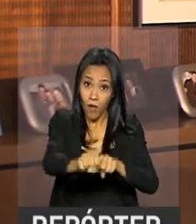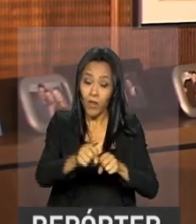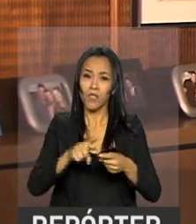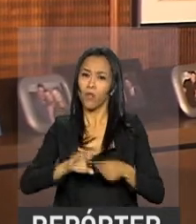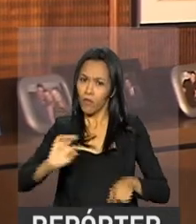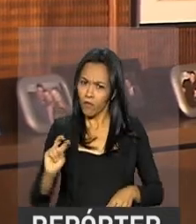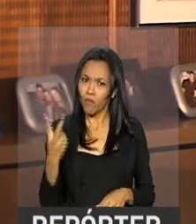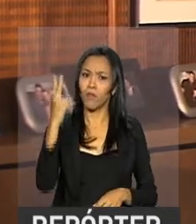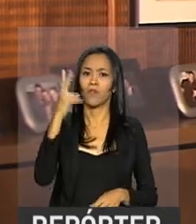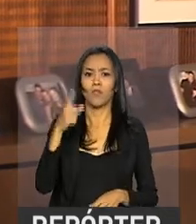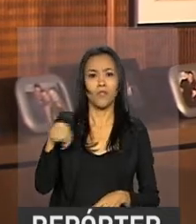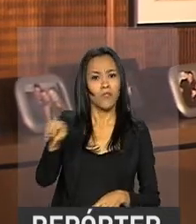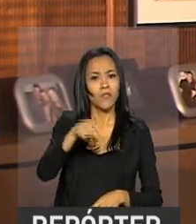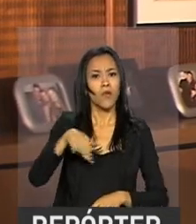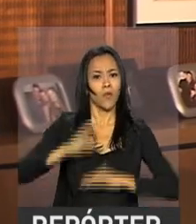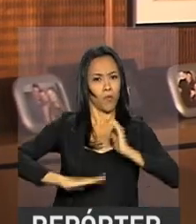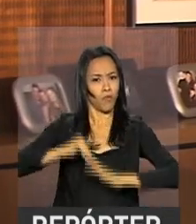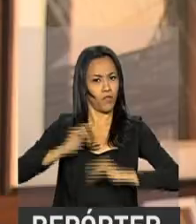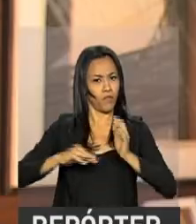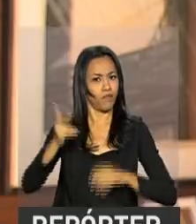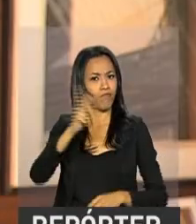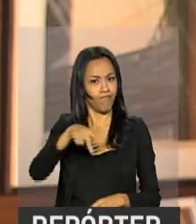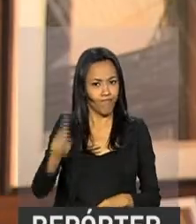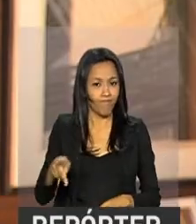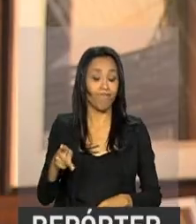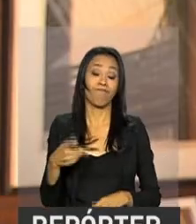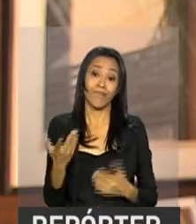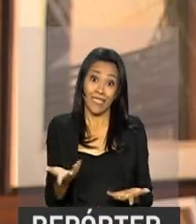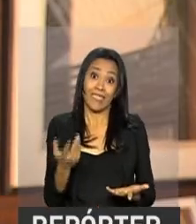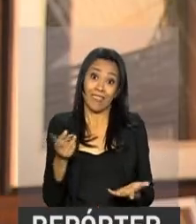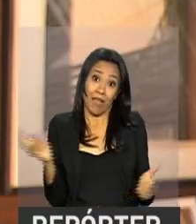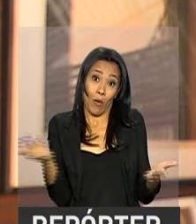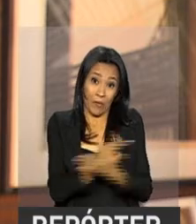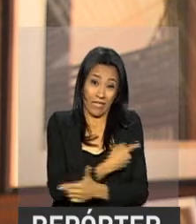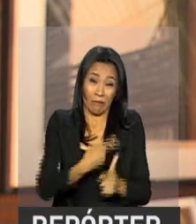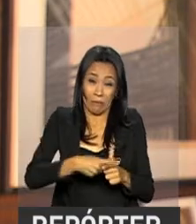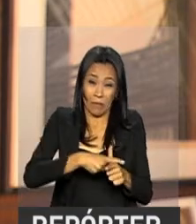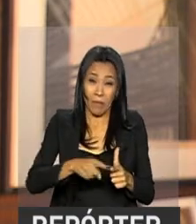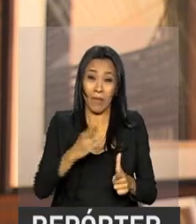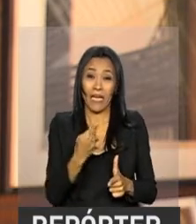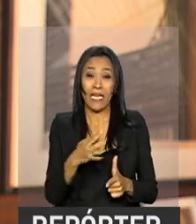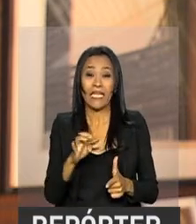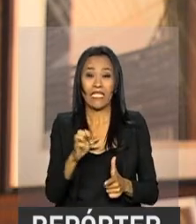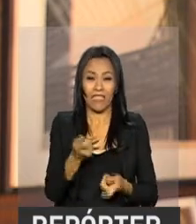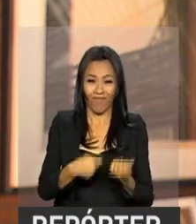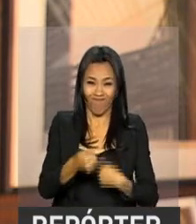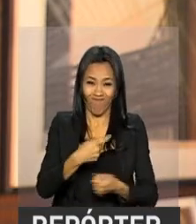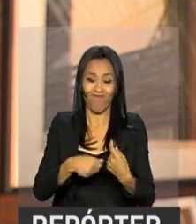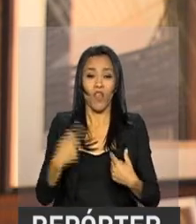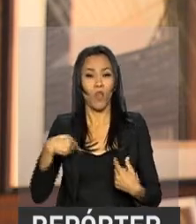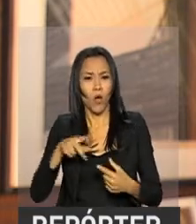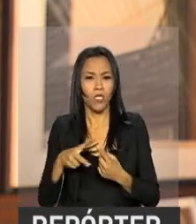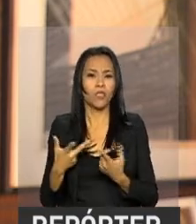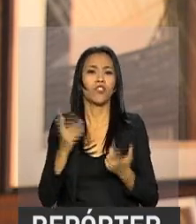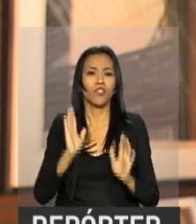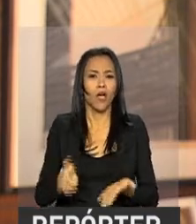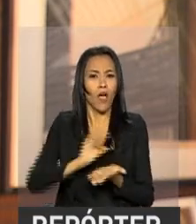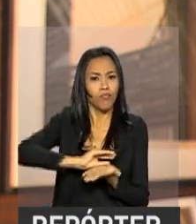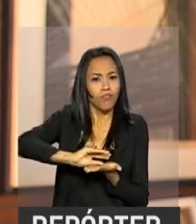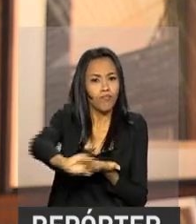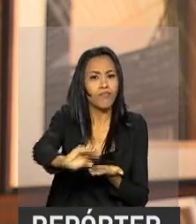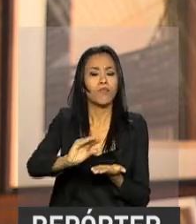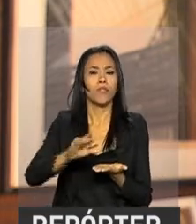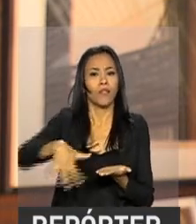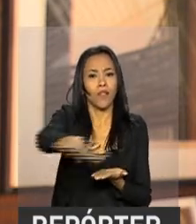valorização da profissão docente apesar da grave crise econômica este ano fizemos repasses integrais